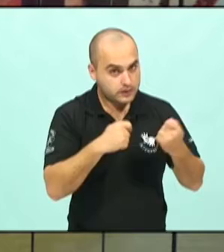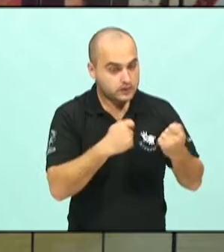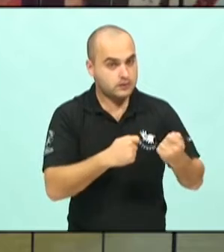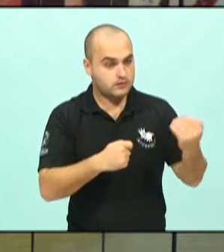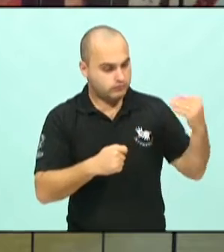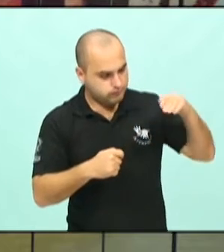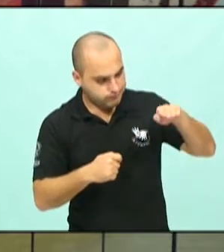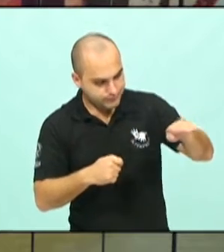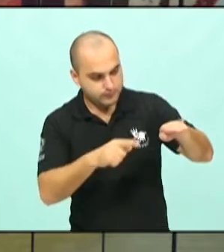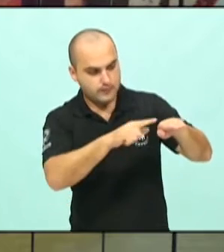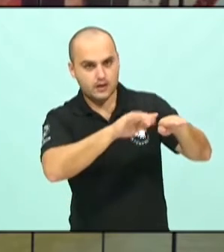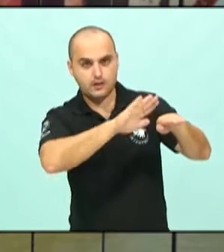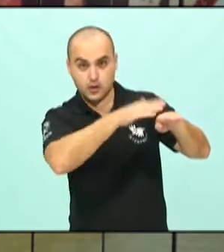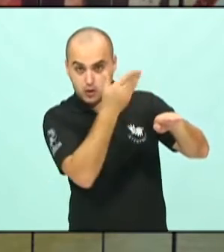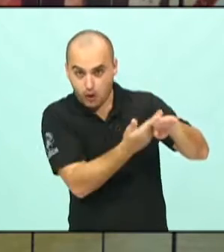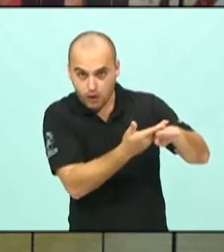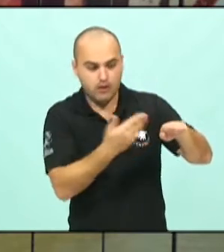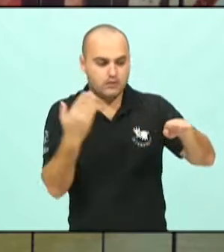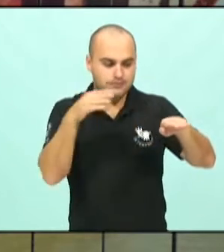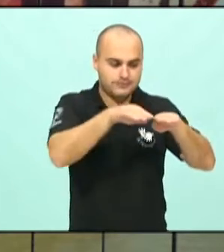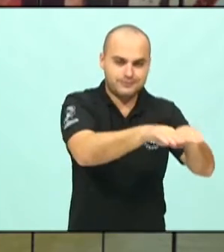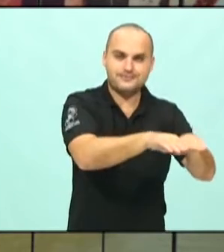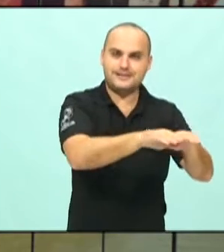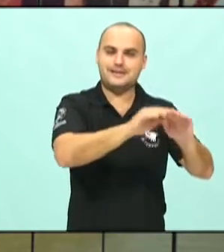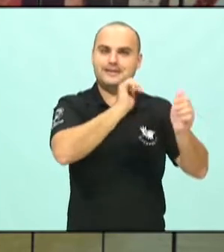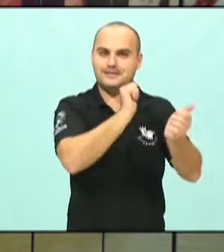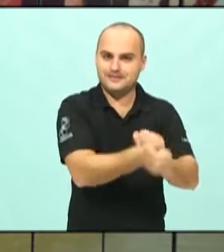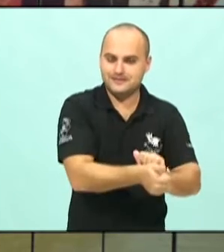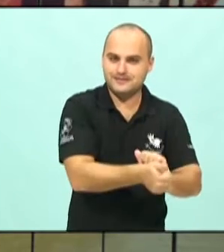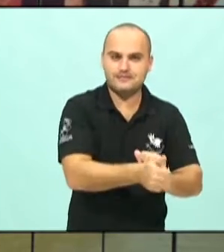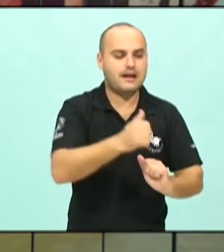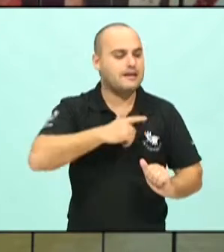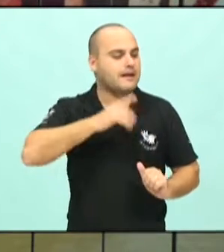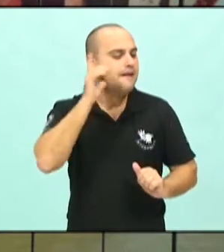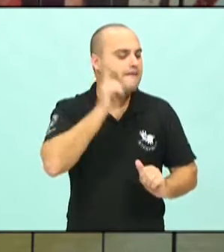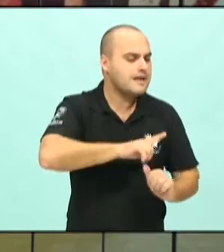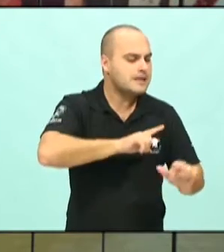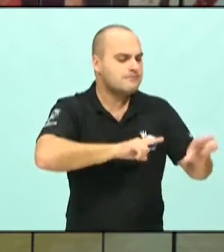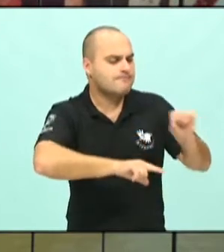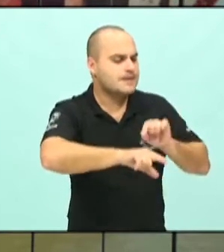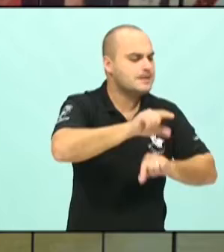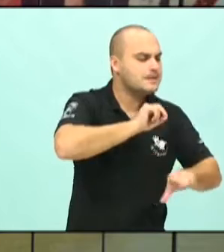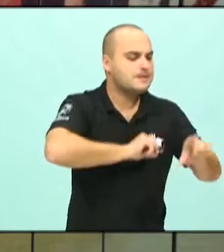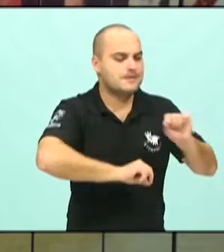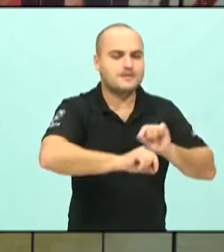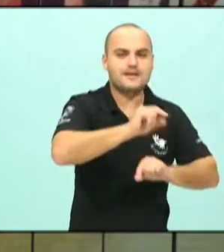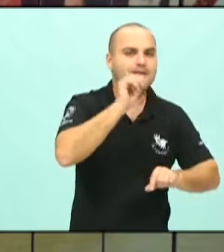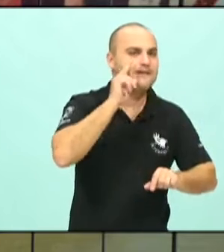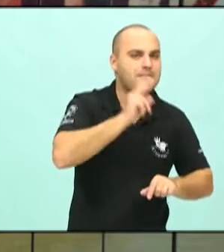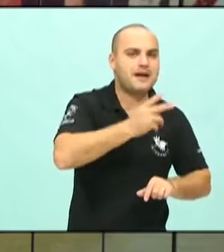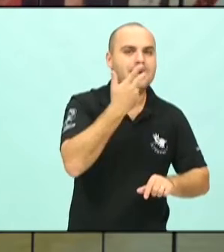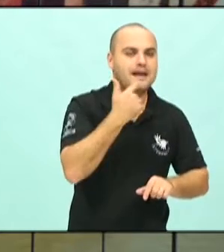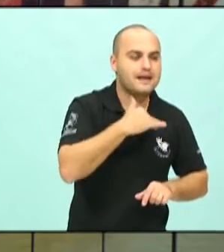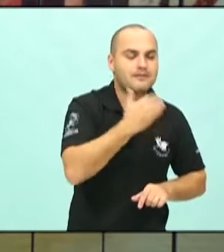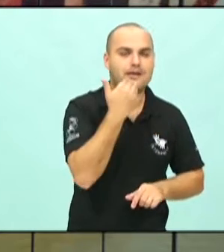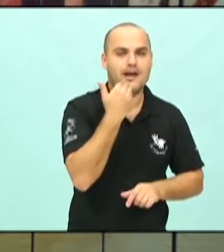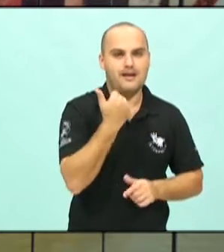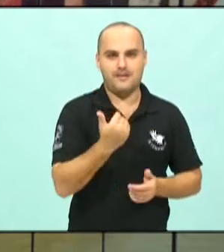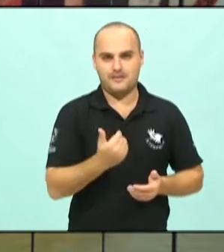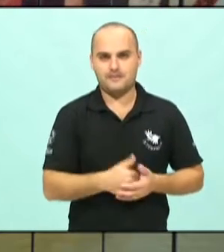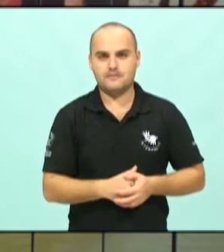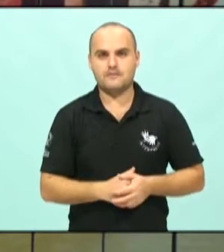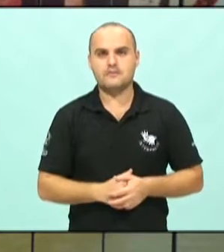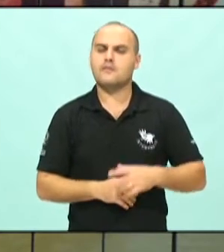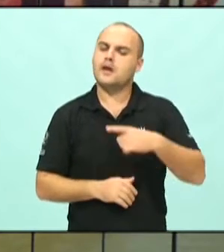junto com a escola, sim, né? Para a gente poder garimpar essas crianças da melhor maneira possível. A gente está fazendo